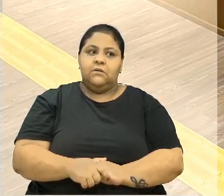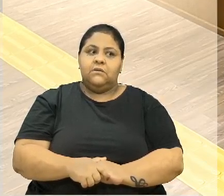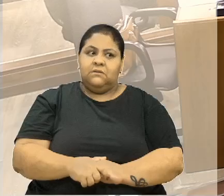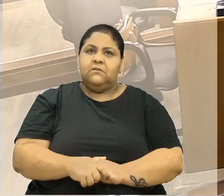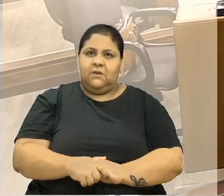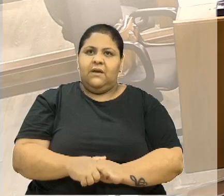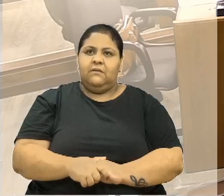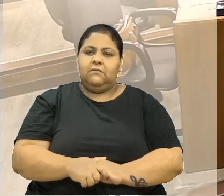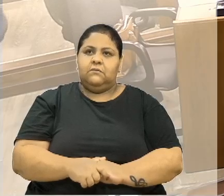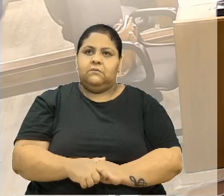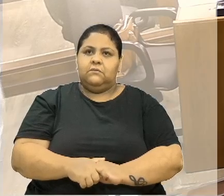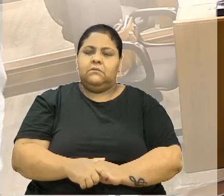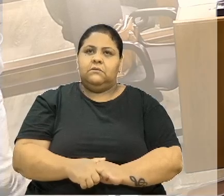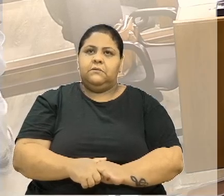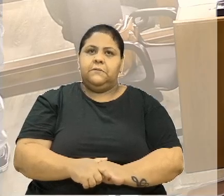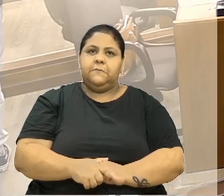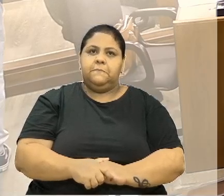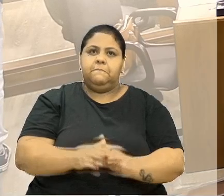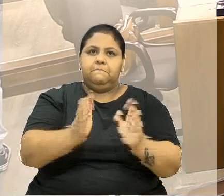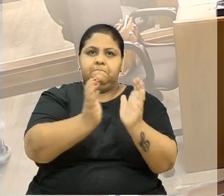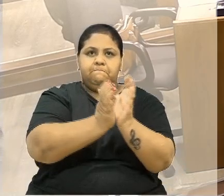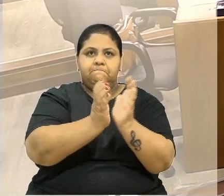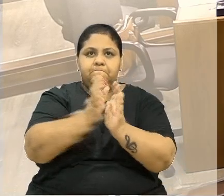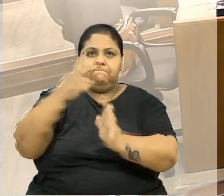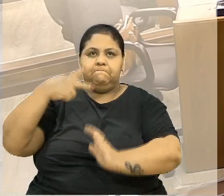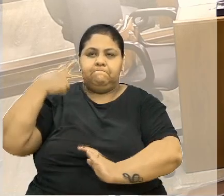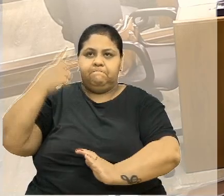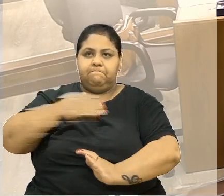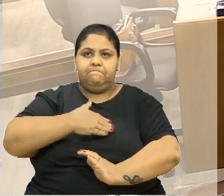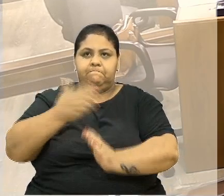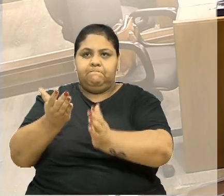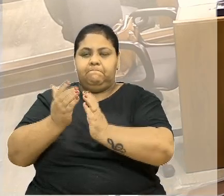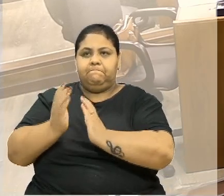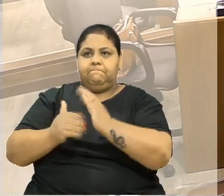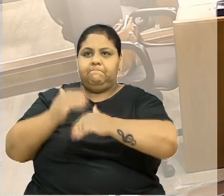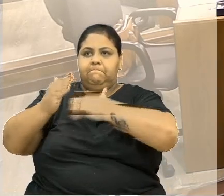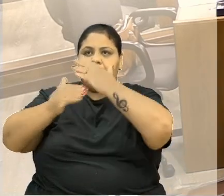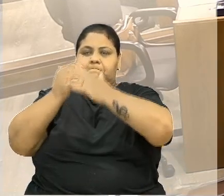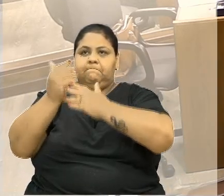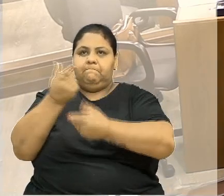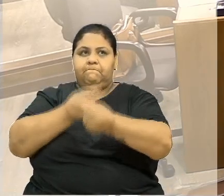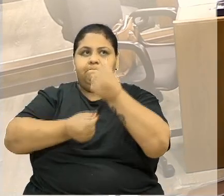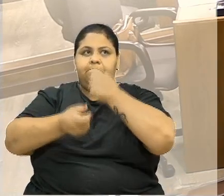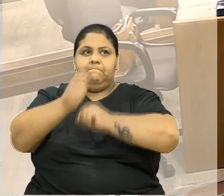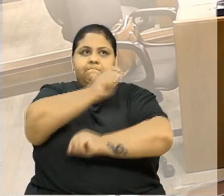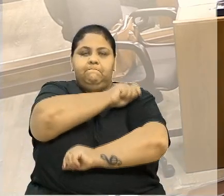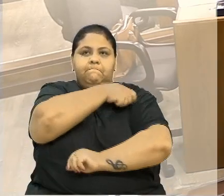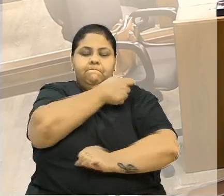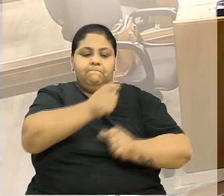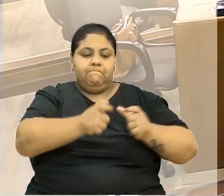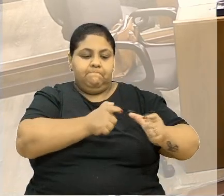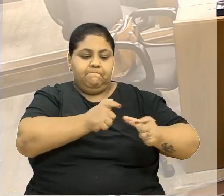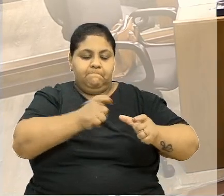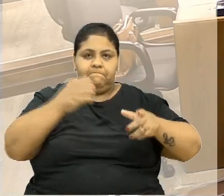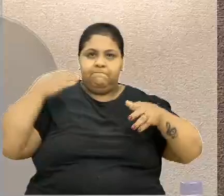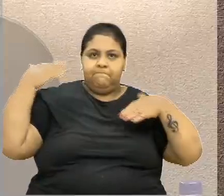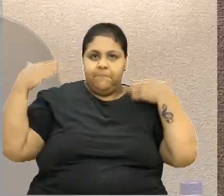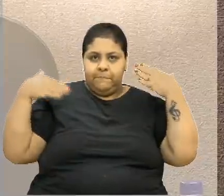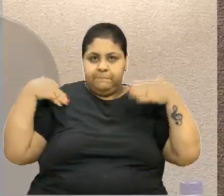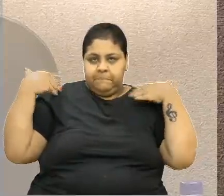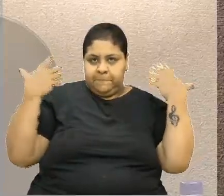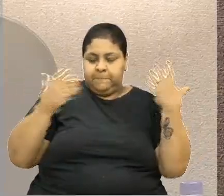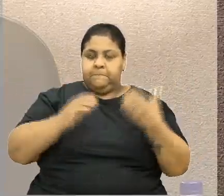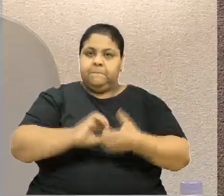senhora presidente, colegas vereadores. Recebe essa Comissão de Desenvolvimento Econômico, Fiscalização, Controle Orçamentário e